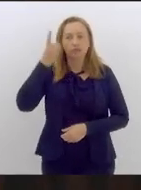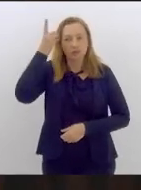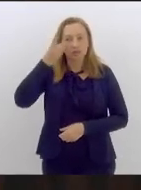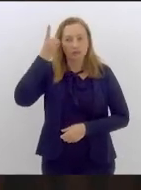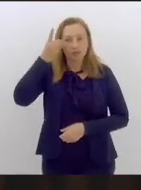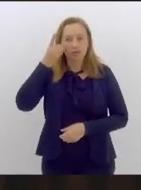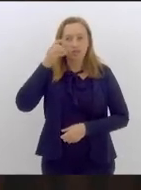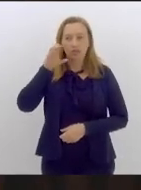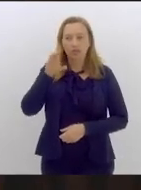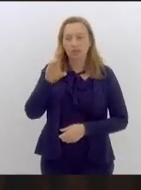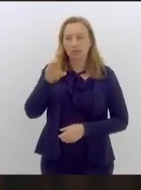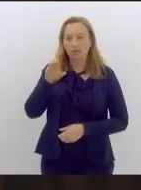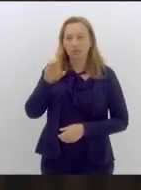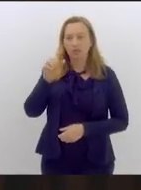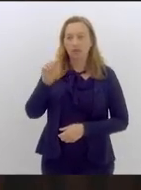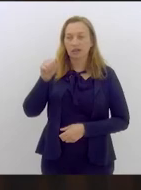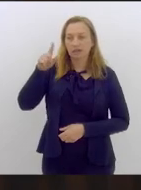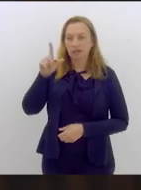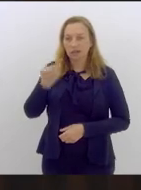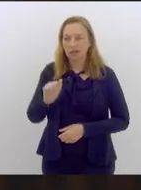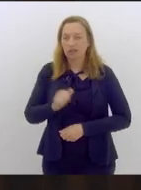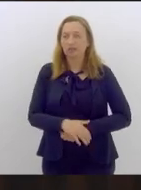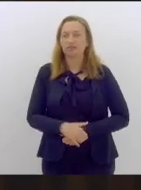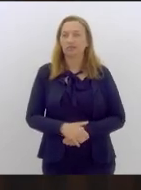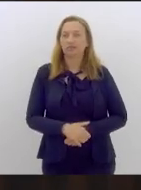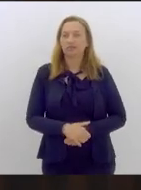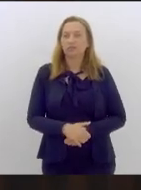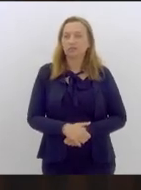Controle, deputado Márcio Canella.